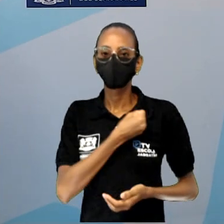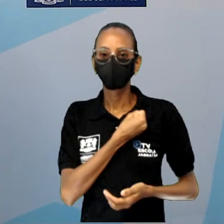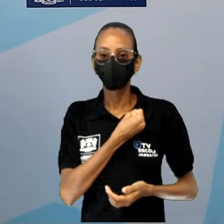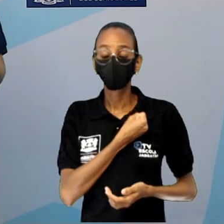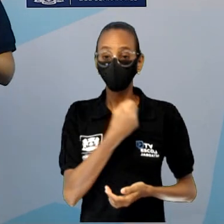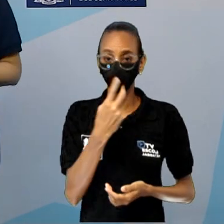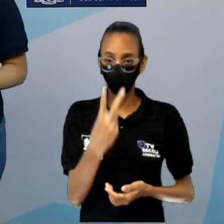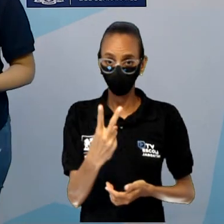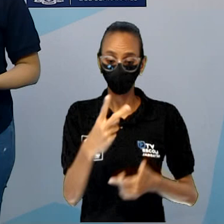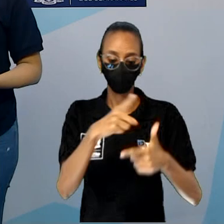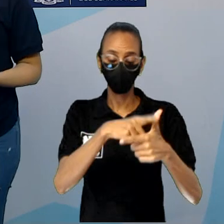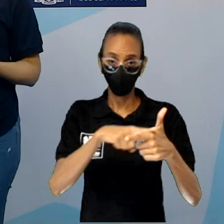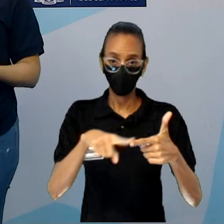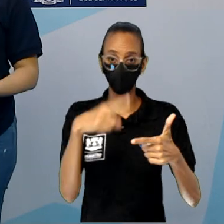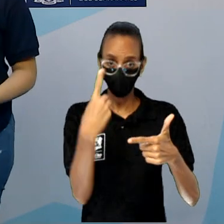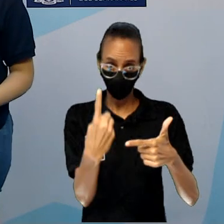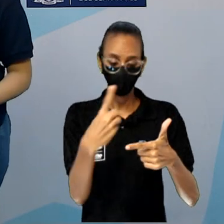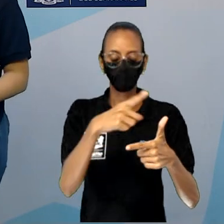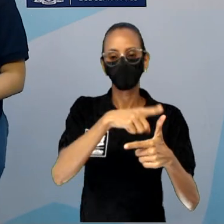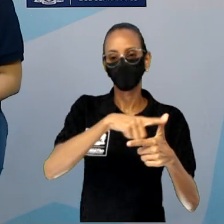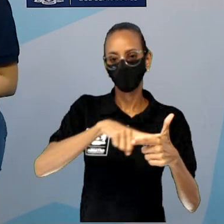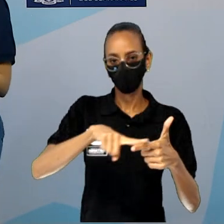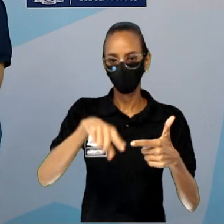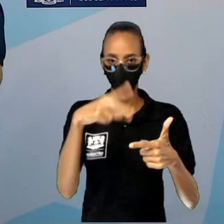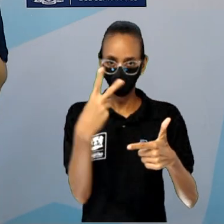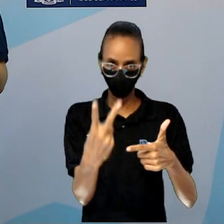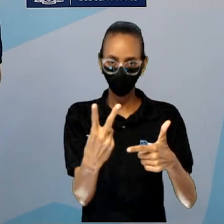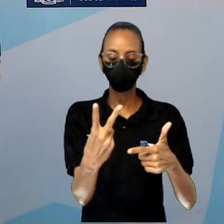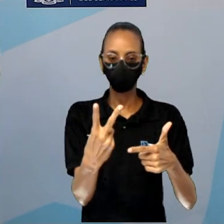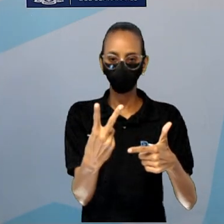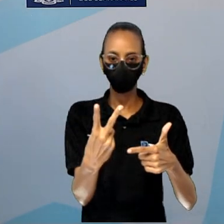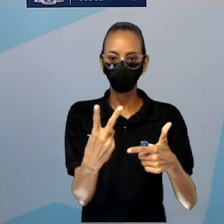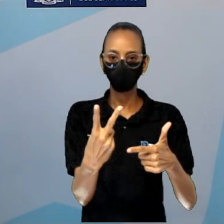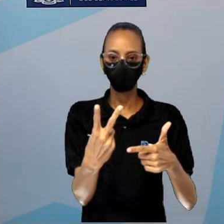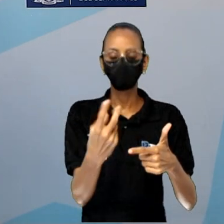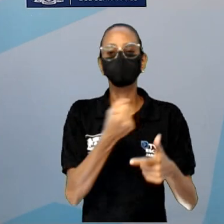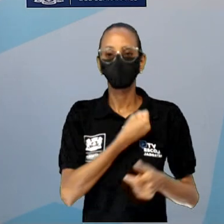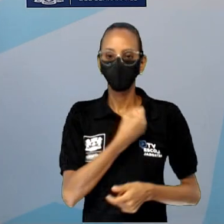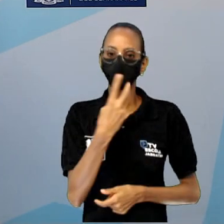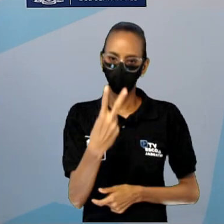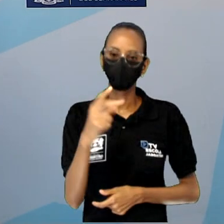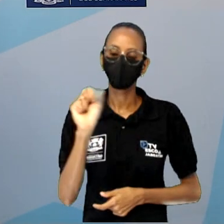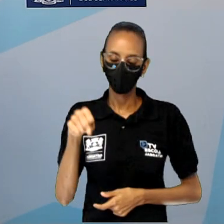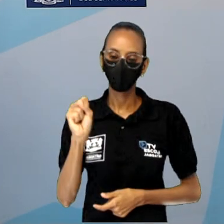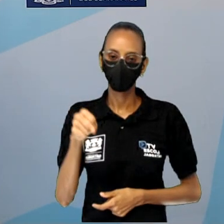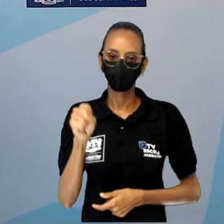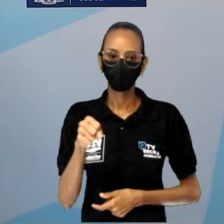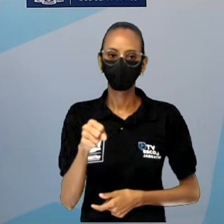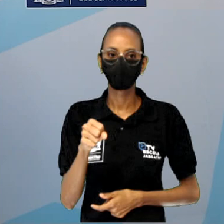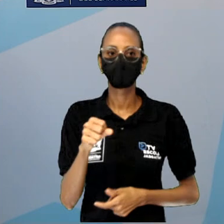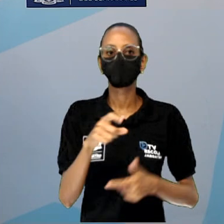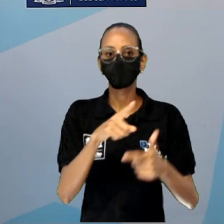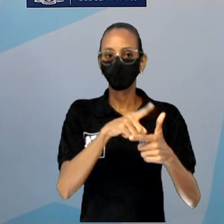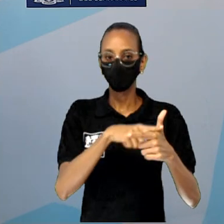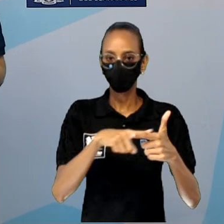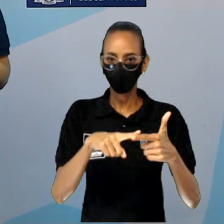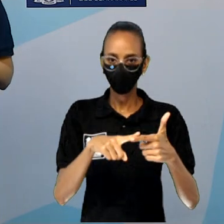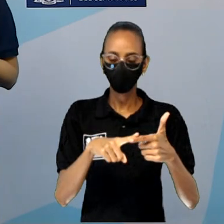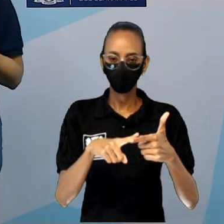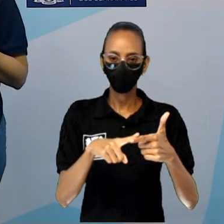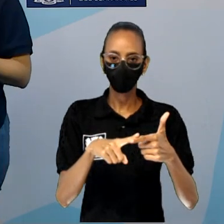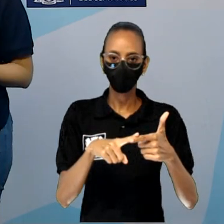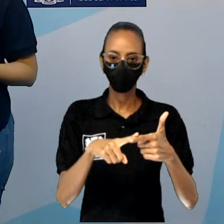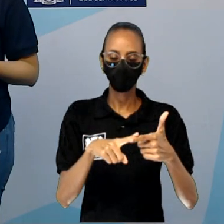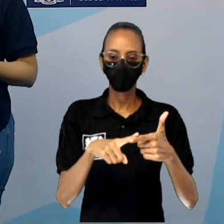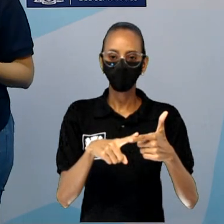Número 2 divide para 1 e divide para 2. Então, o número 2 é primo, sim. A gente tem o 3. 3